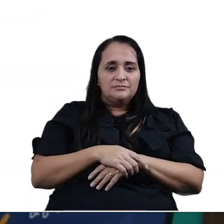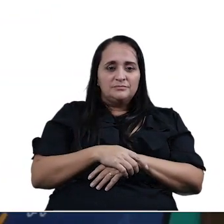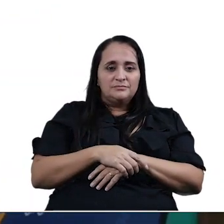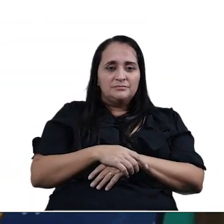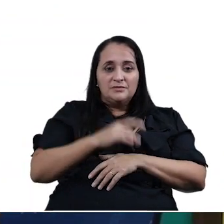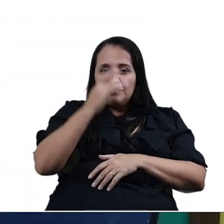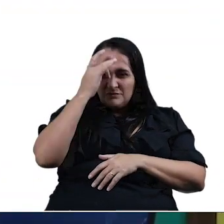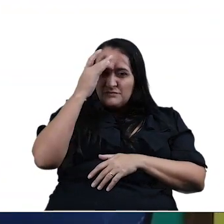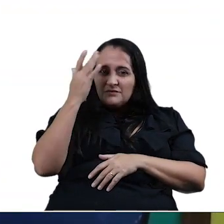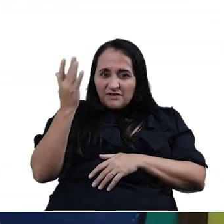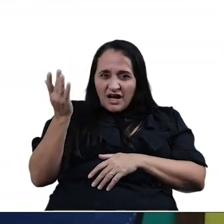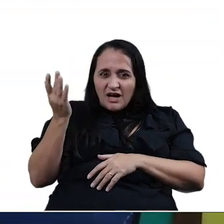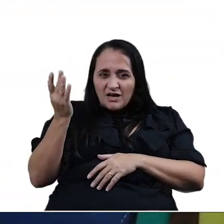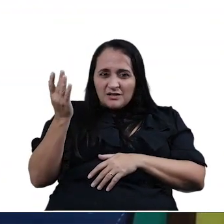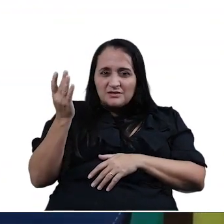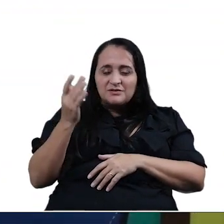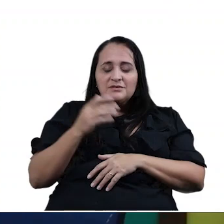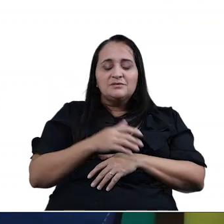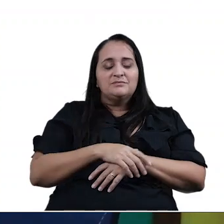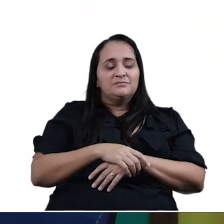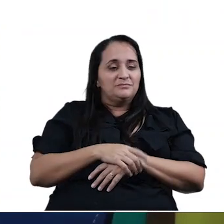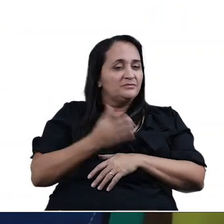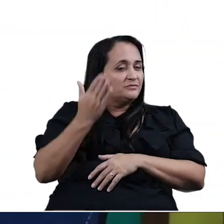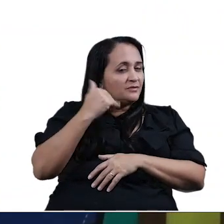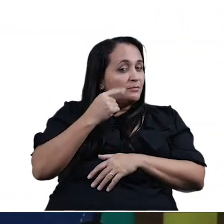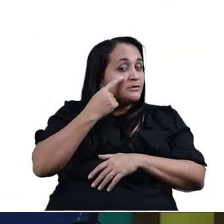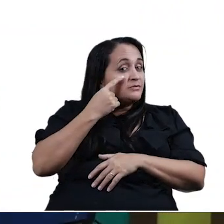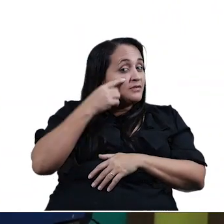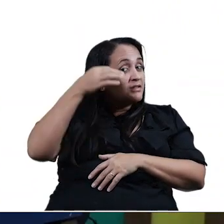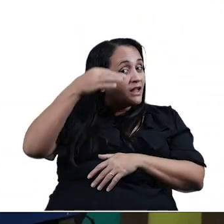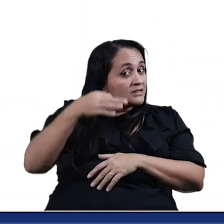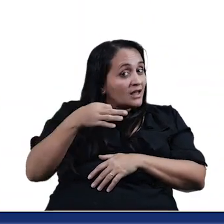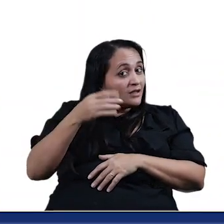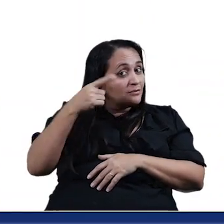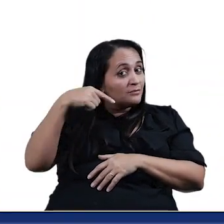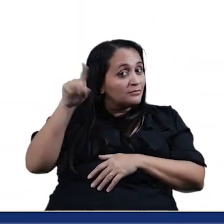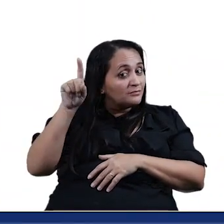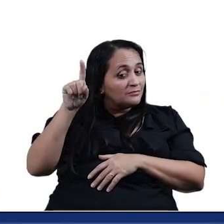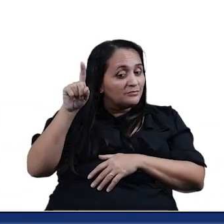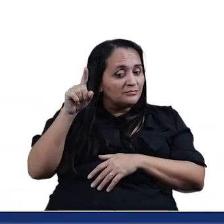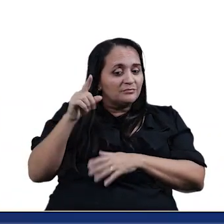582. Fácil, gente? Vamos lá ver se a gente acertou?